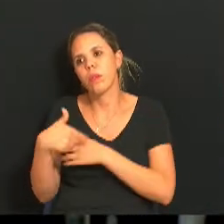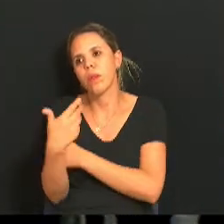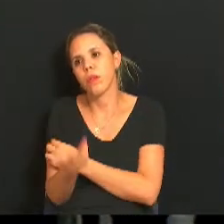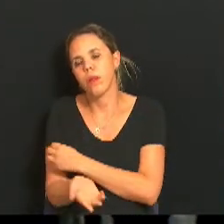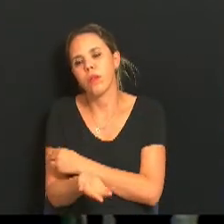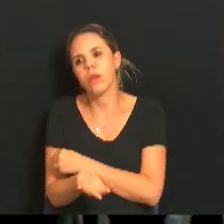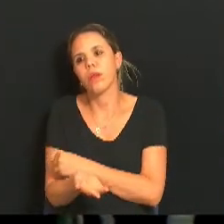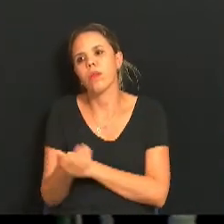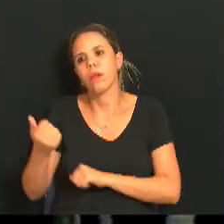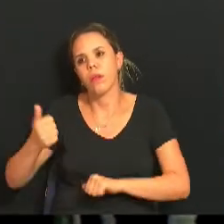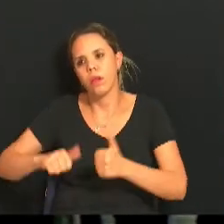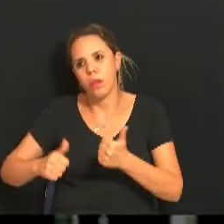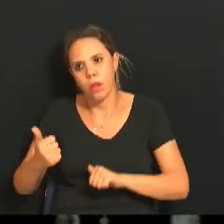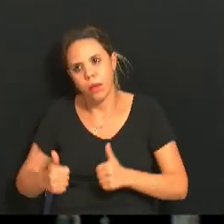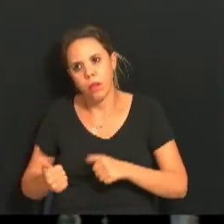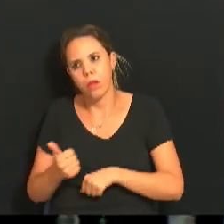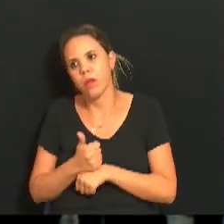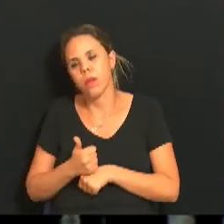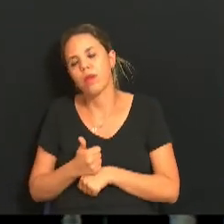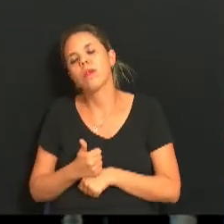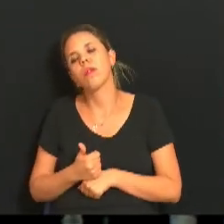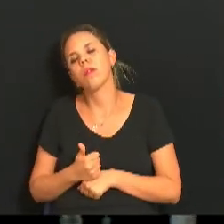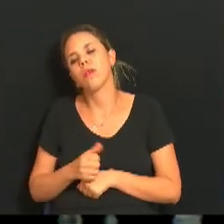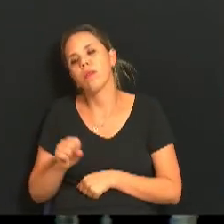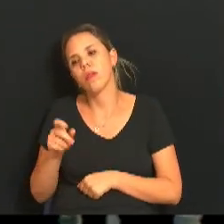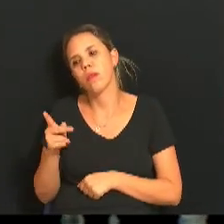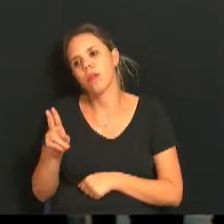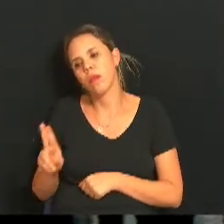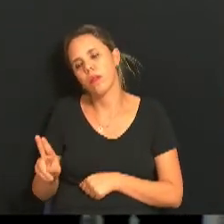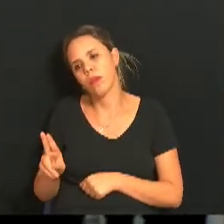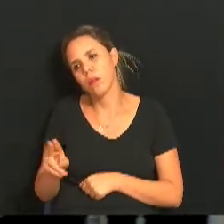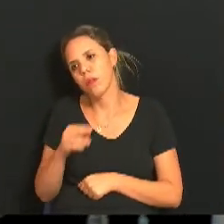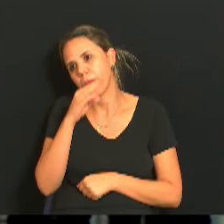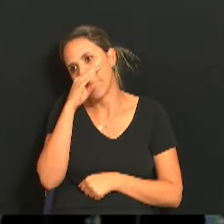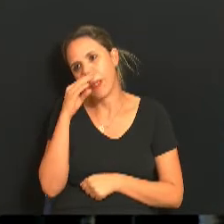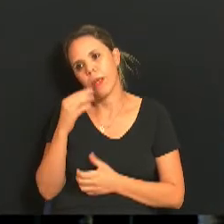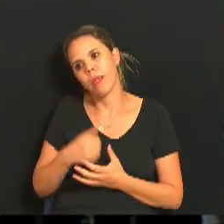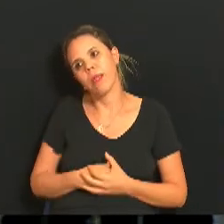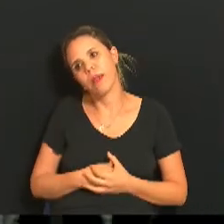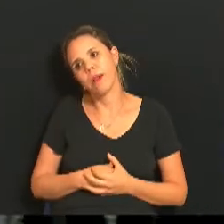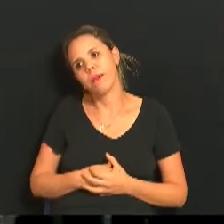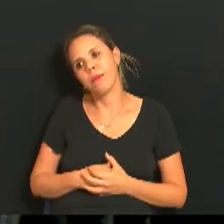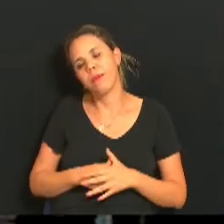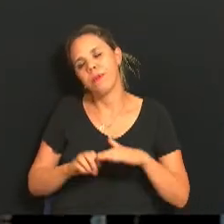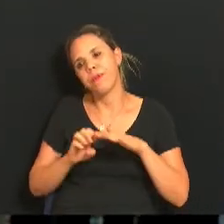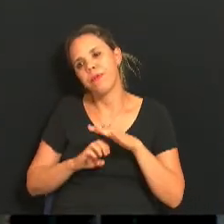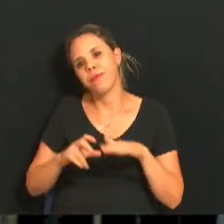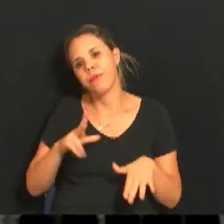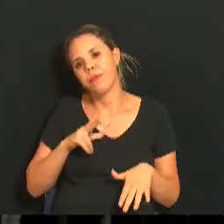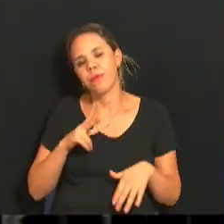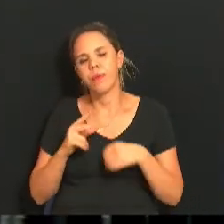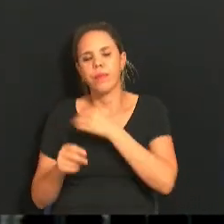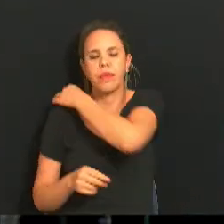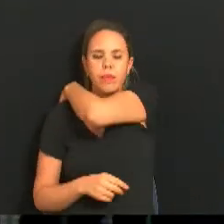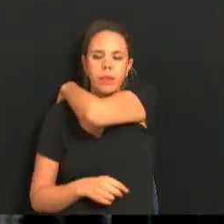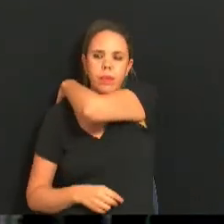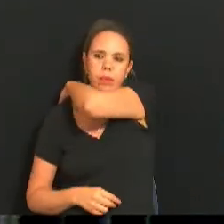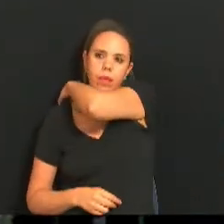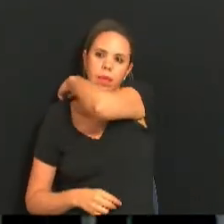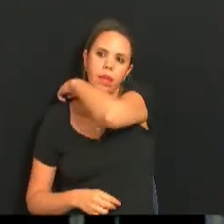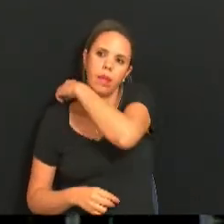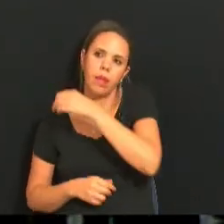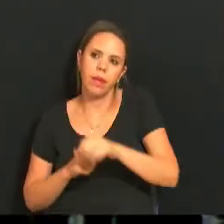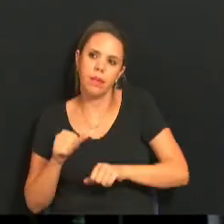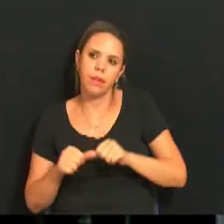licitação da área feita pela s últim a proprietária da água para entes privados que possam restaurar é